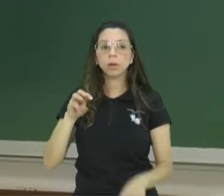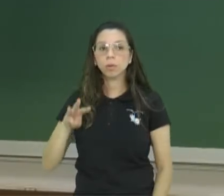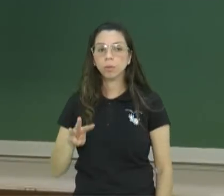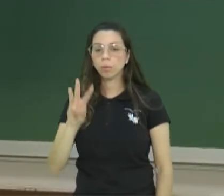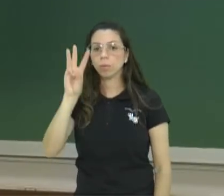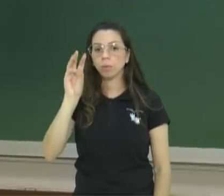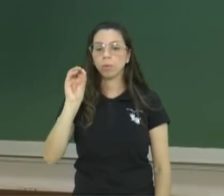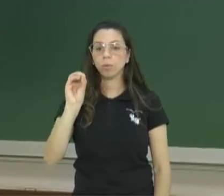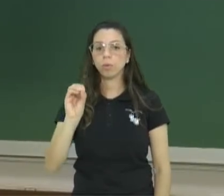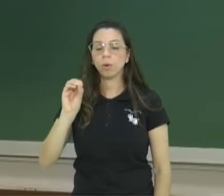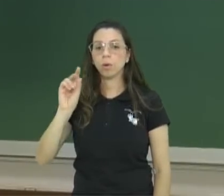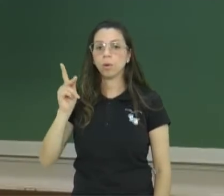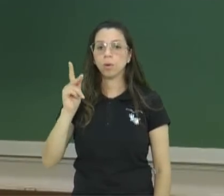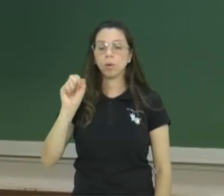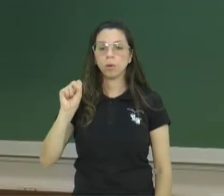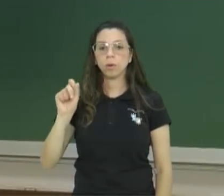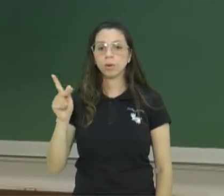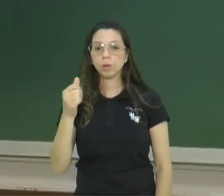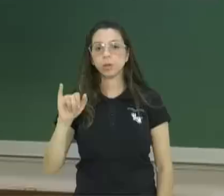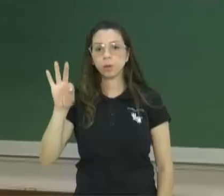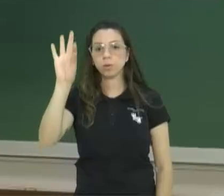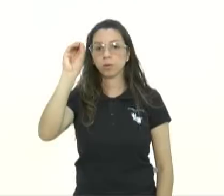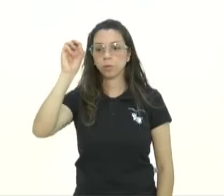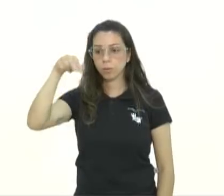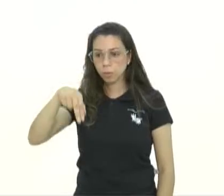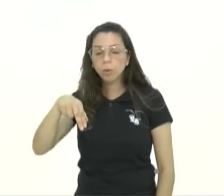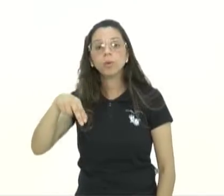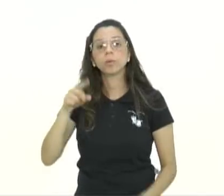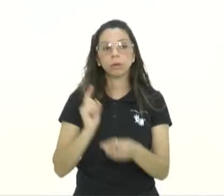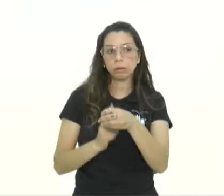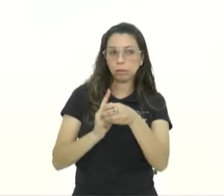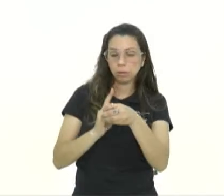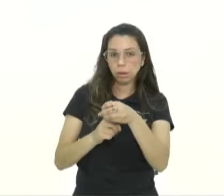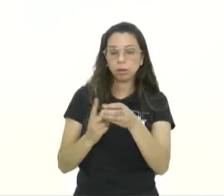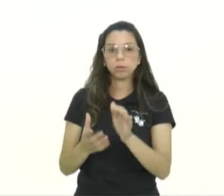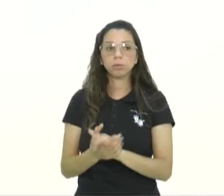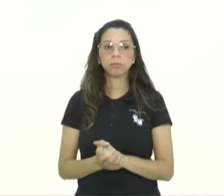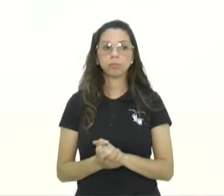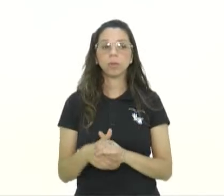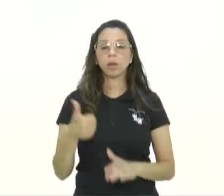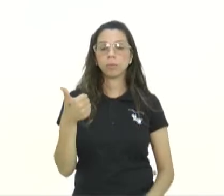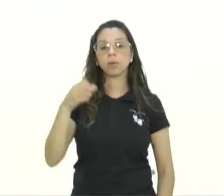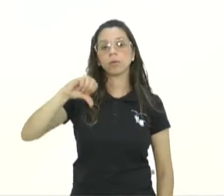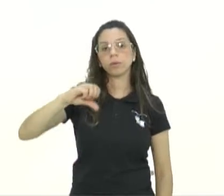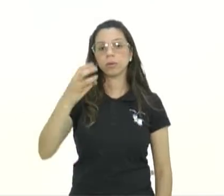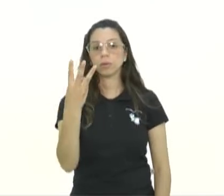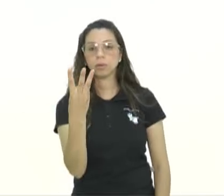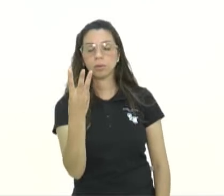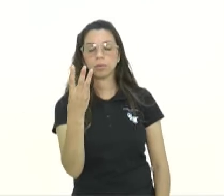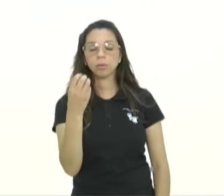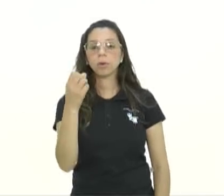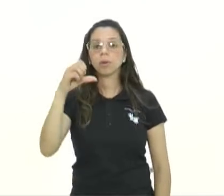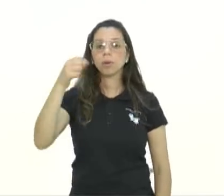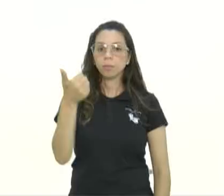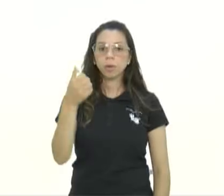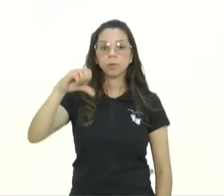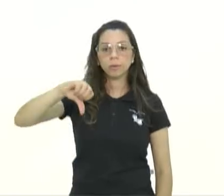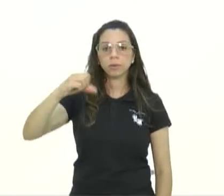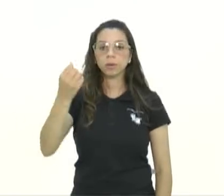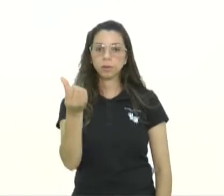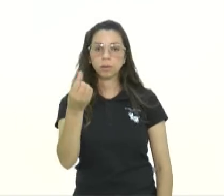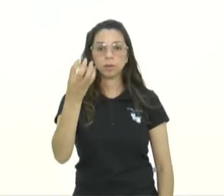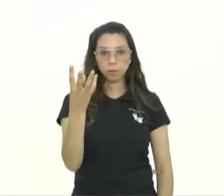para conquistar os direitos civis. And he was awarded the Nobel Peace Prize